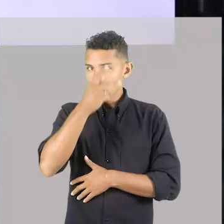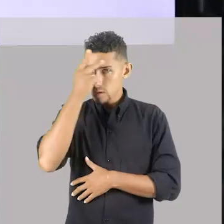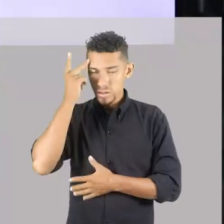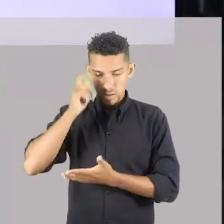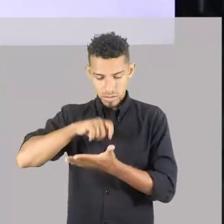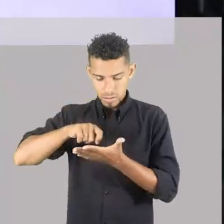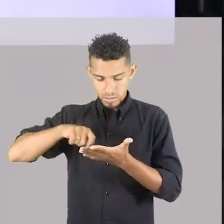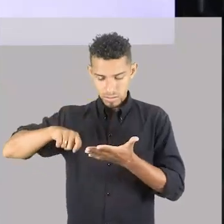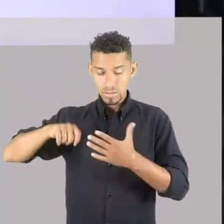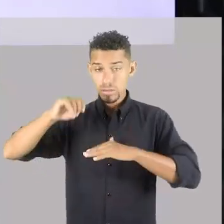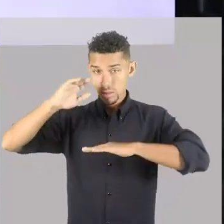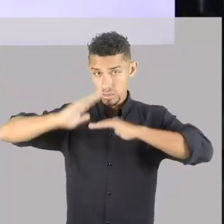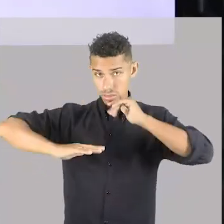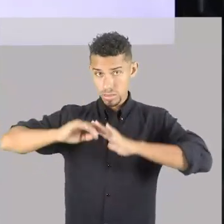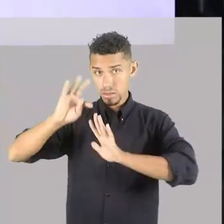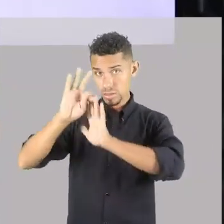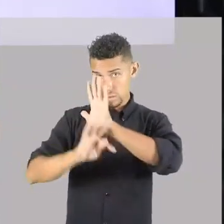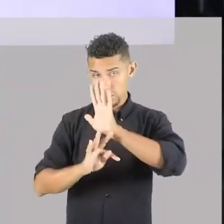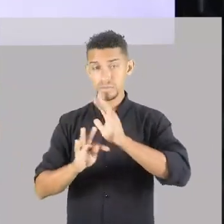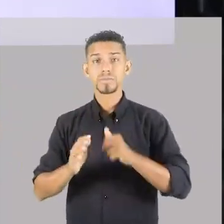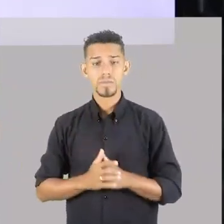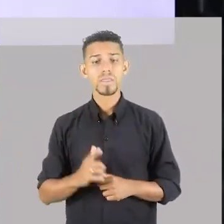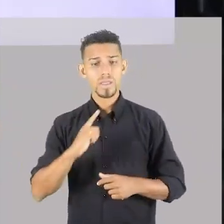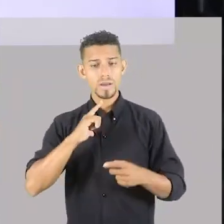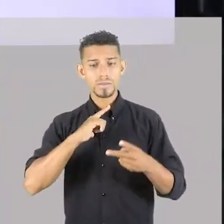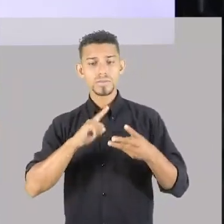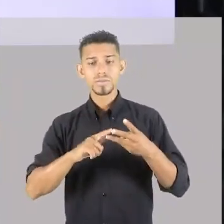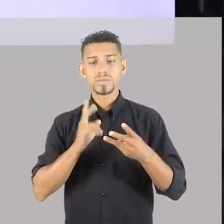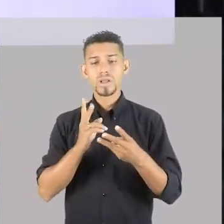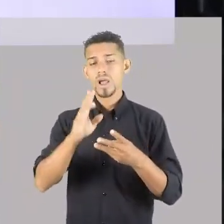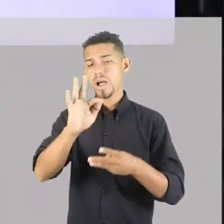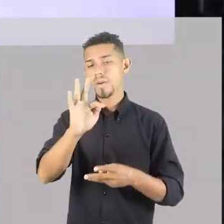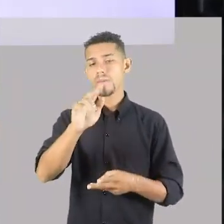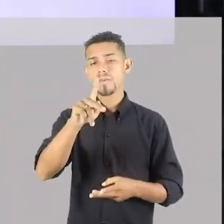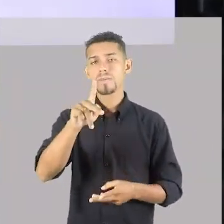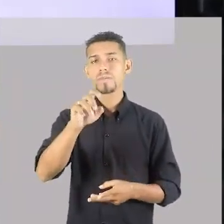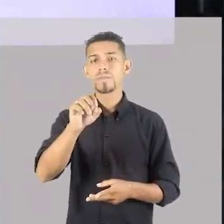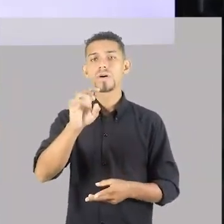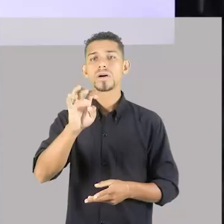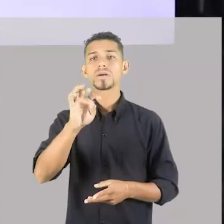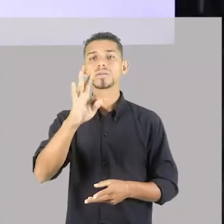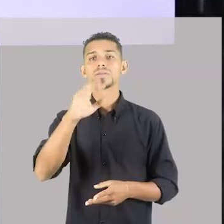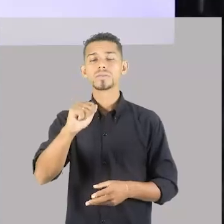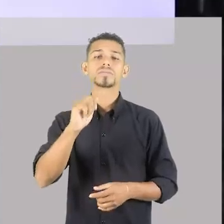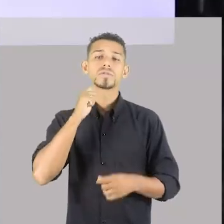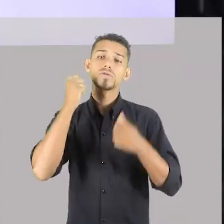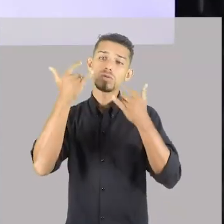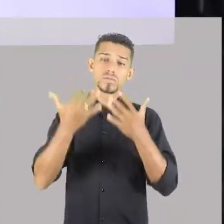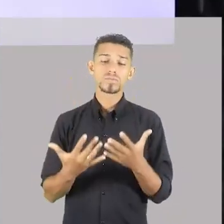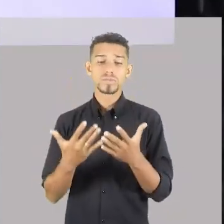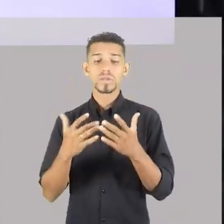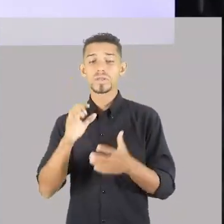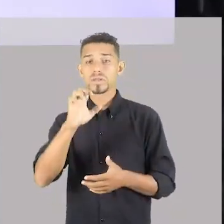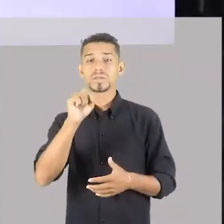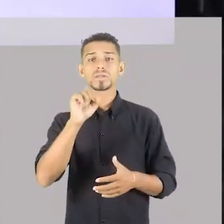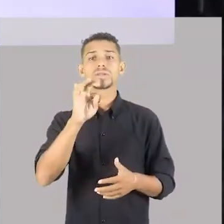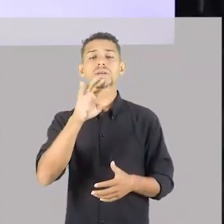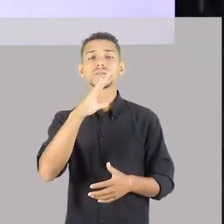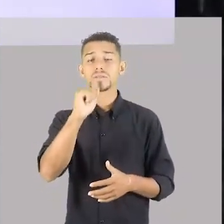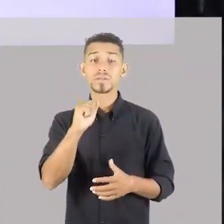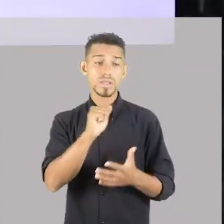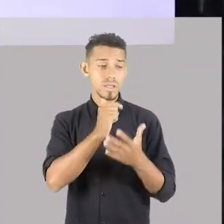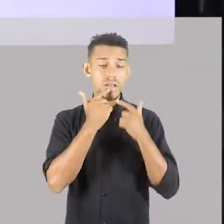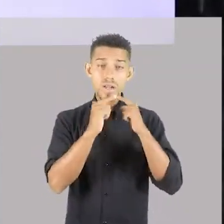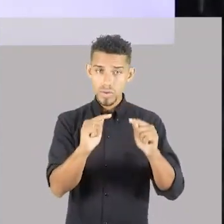produzindo o texto, e temos a função predominante, a função poética, ou chamada também de função estética da